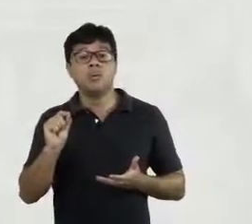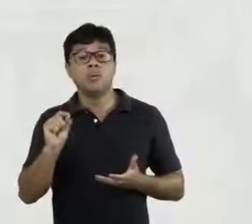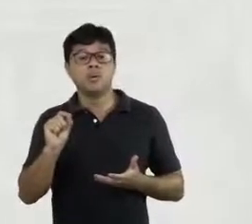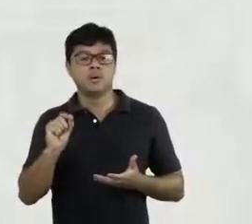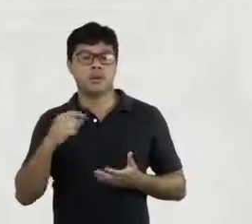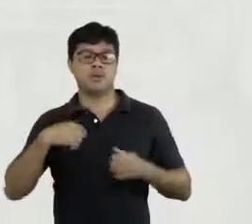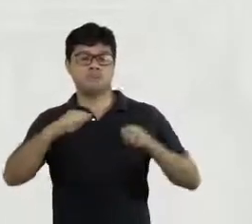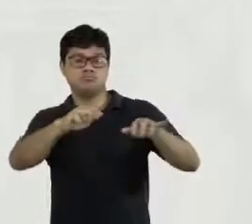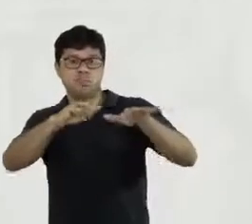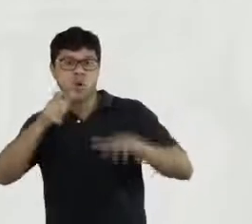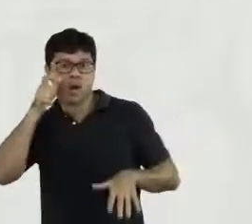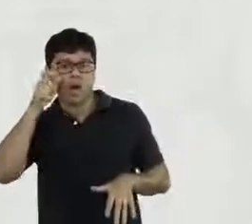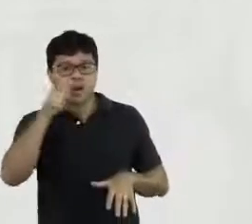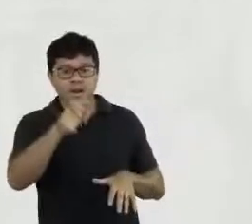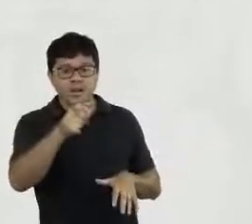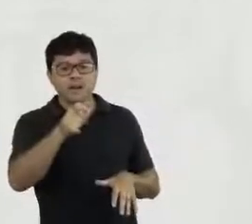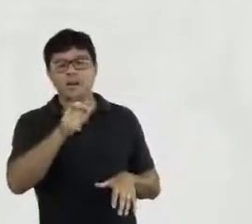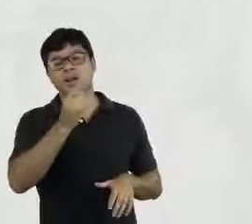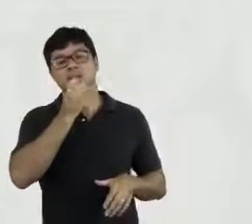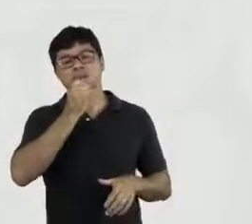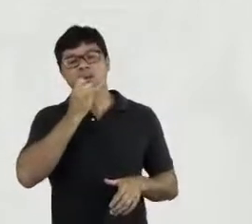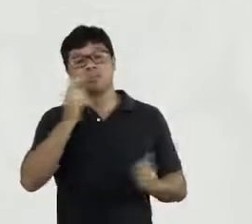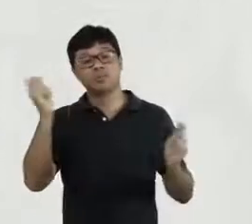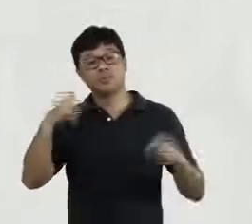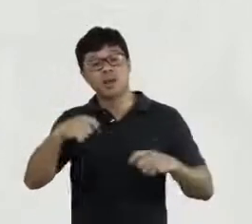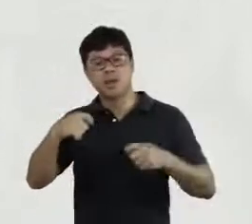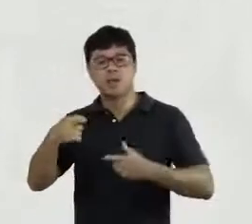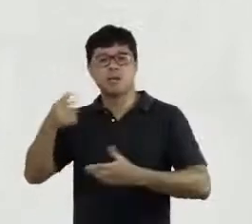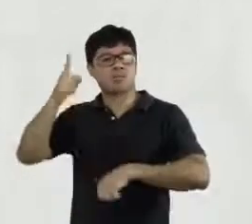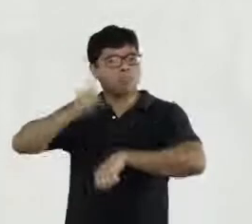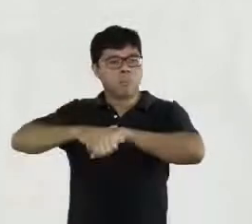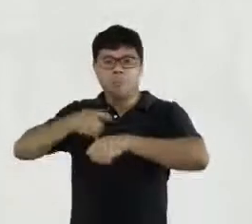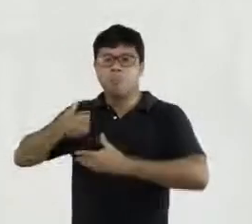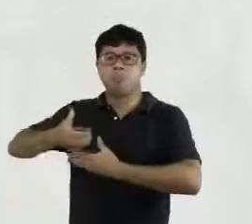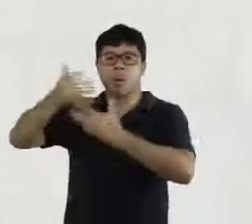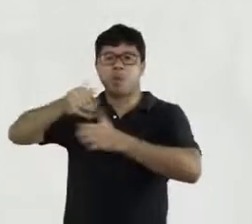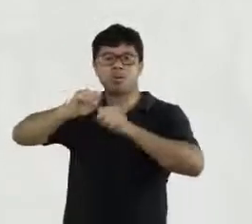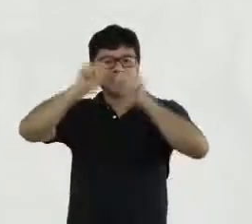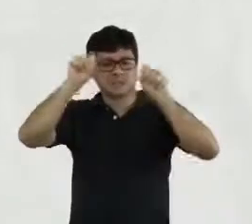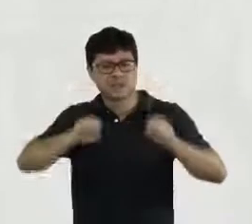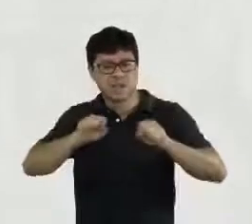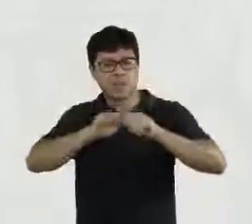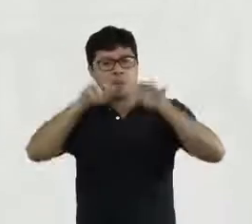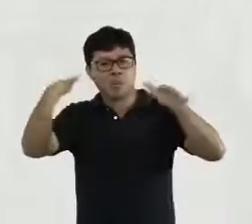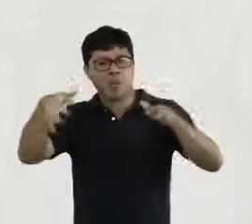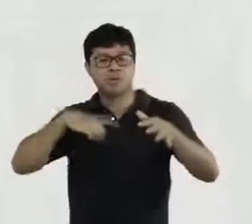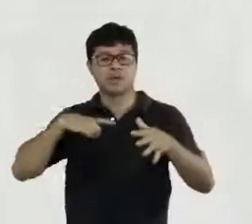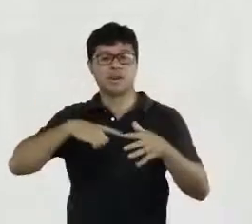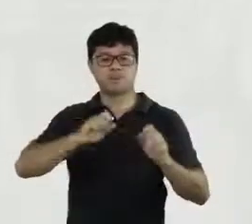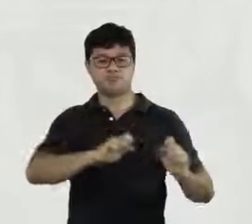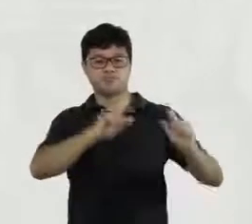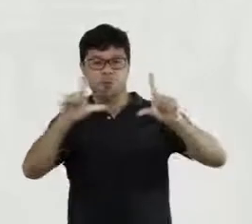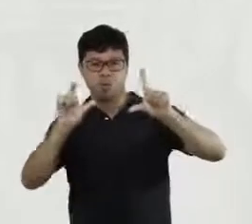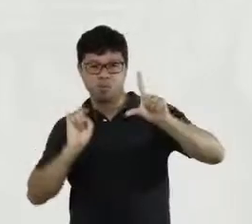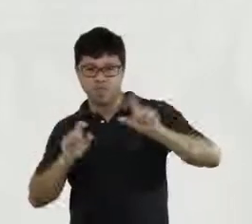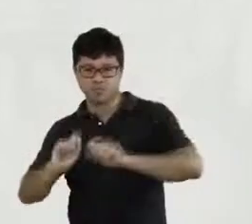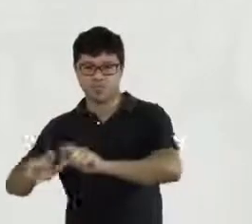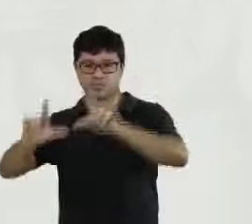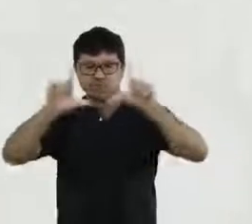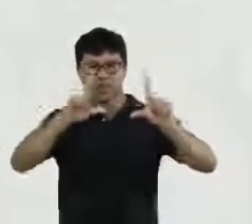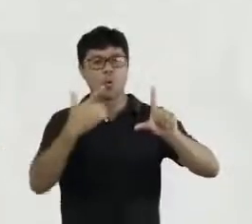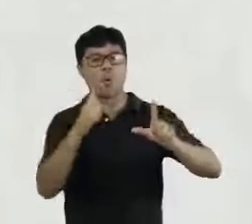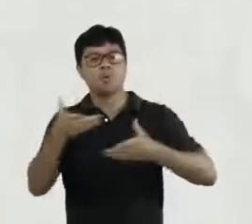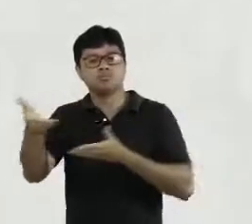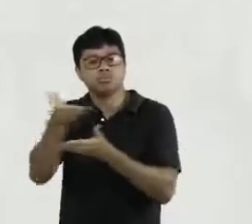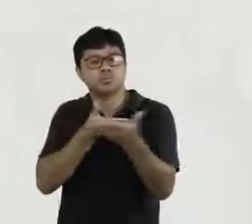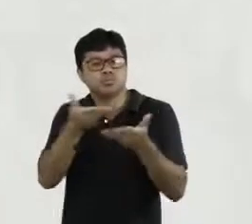sua audiência, permitindo, por exemplo, a interoperabilidade entre sistemas, interfaces favoráveis para a criação